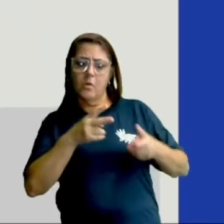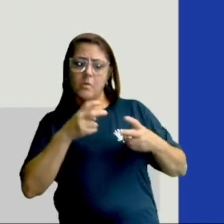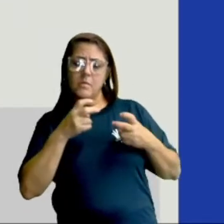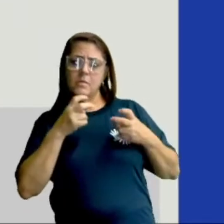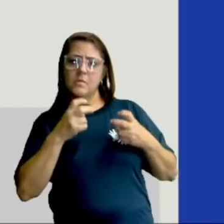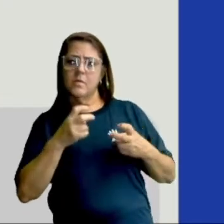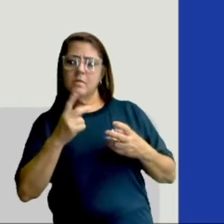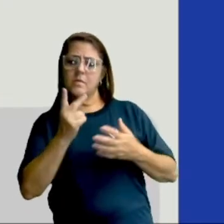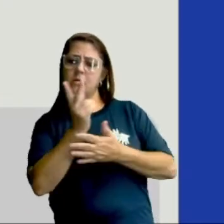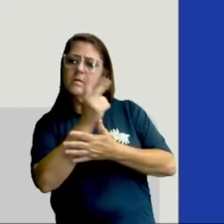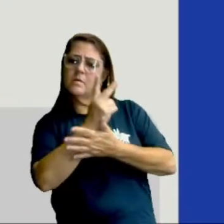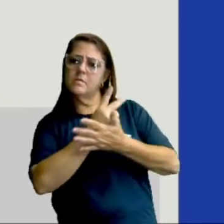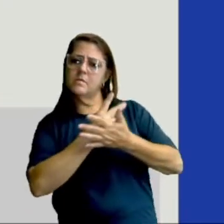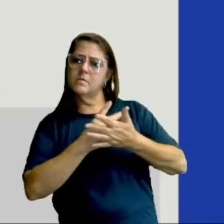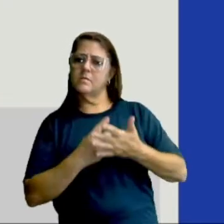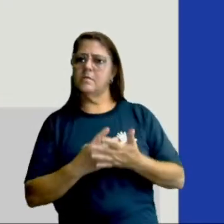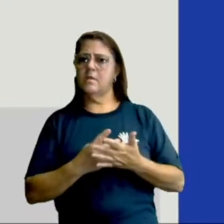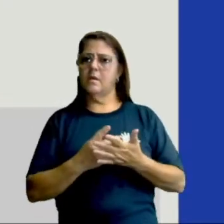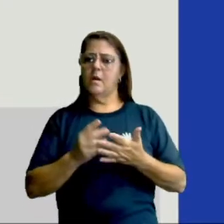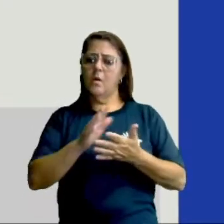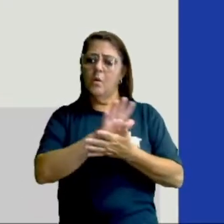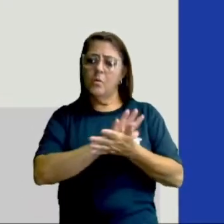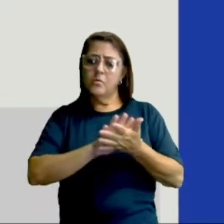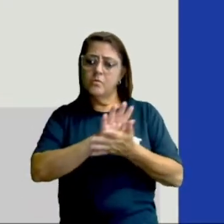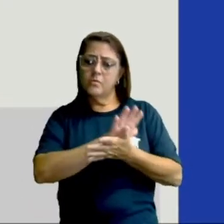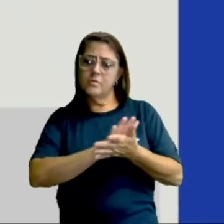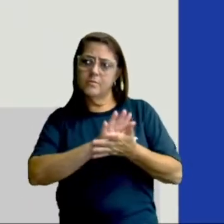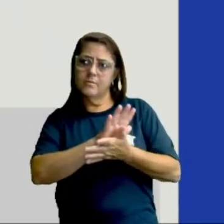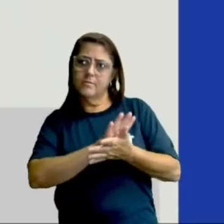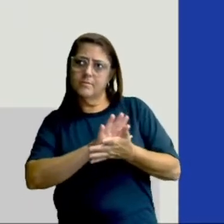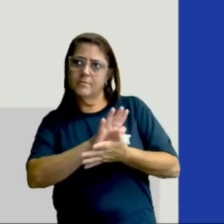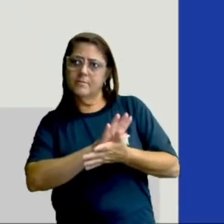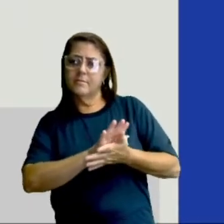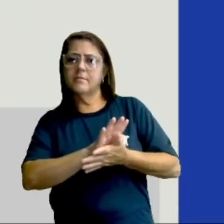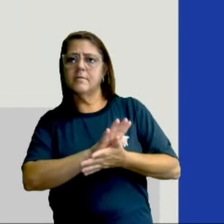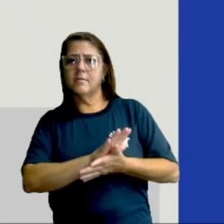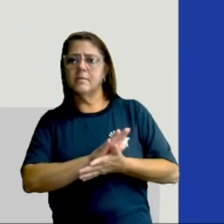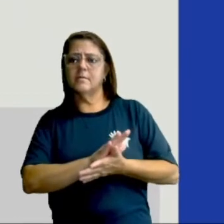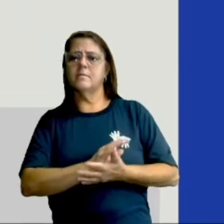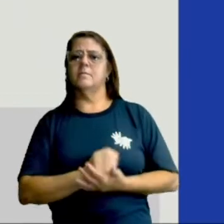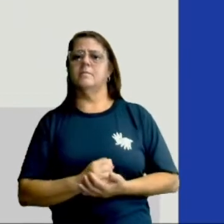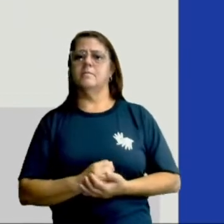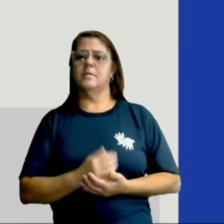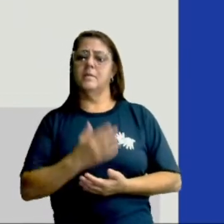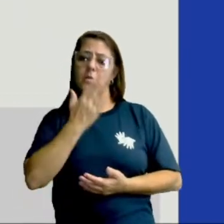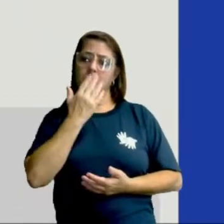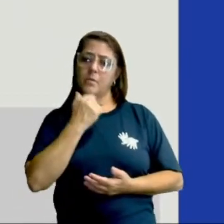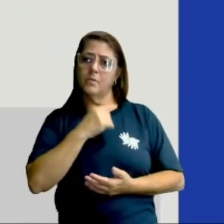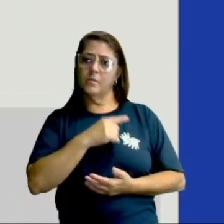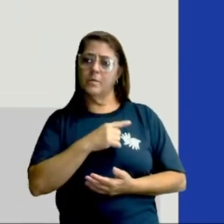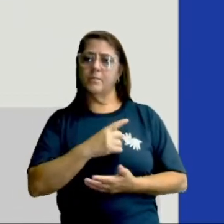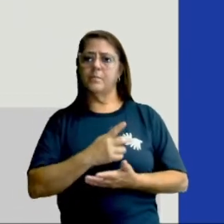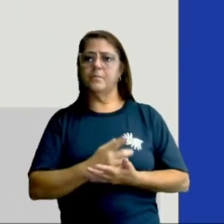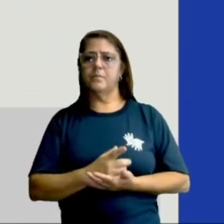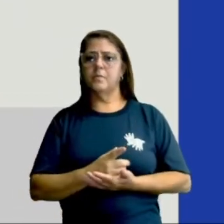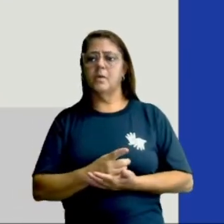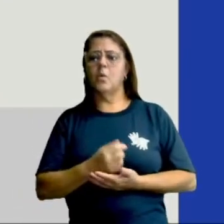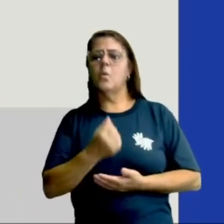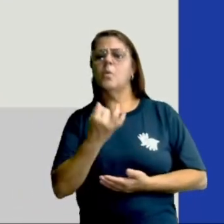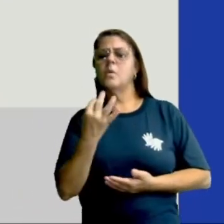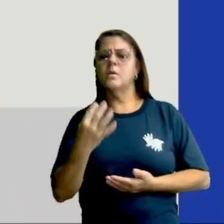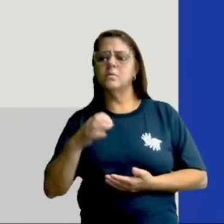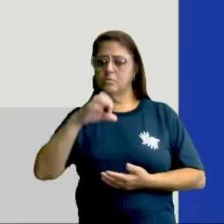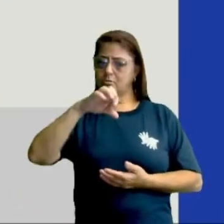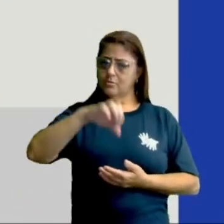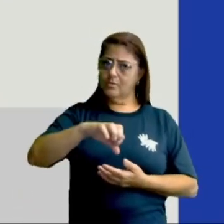vai desenhar os brigadeiros, certo? Que ela tinha comido. Que foram quanto?